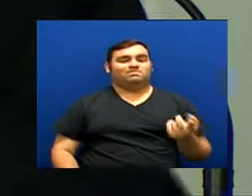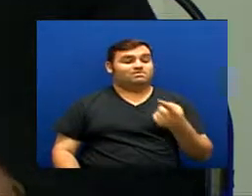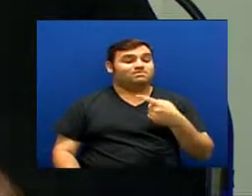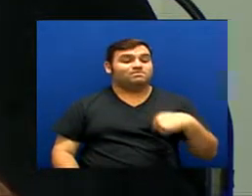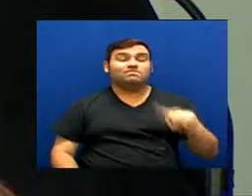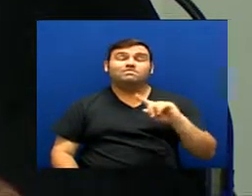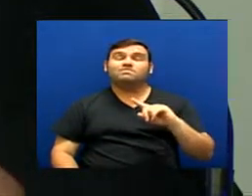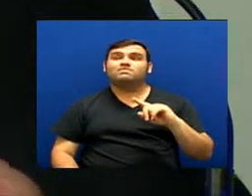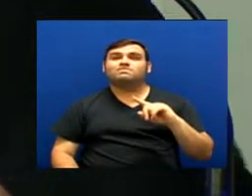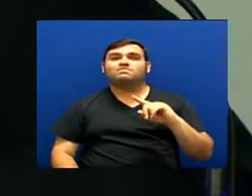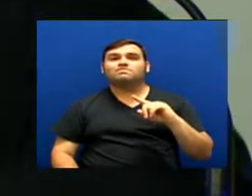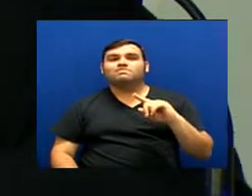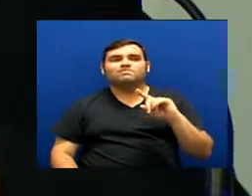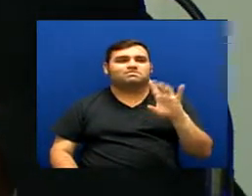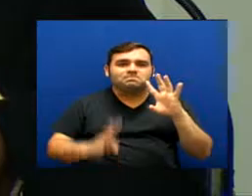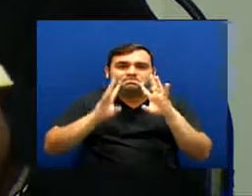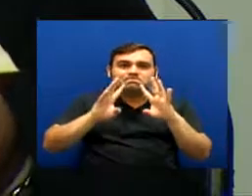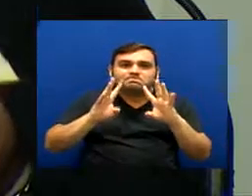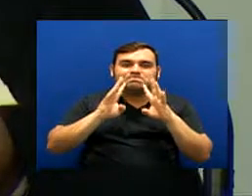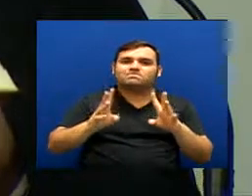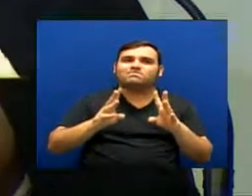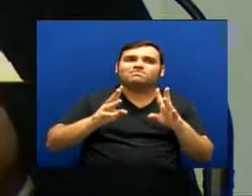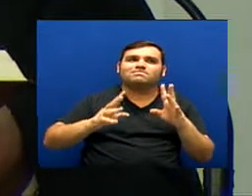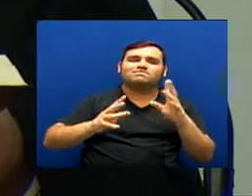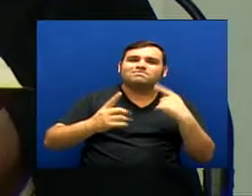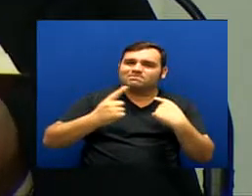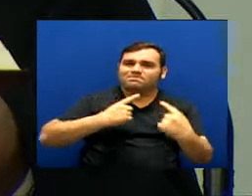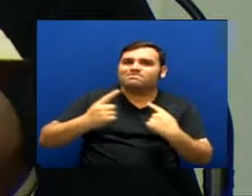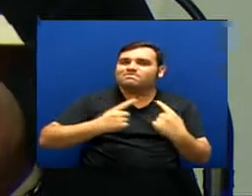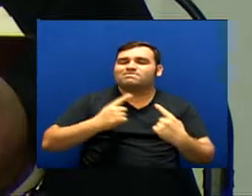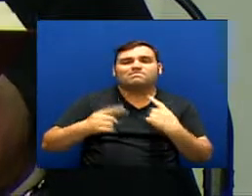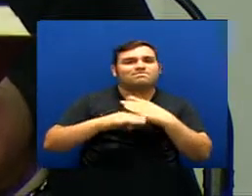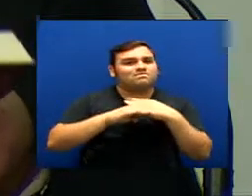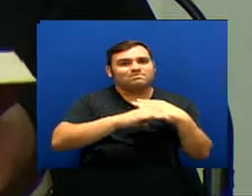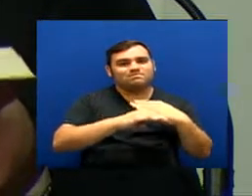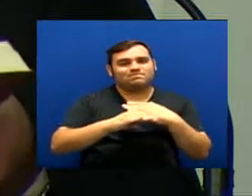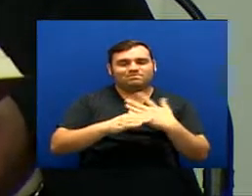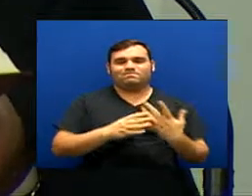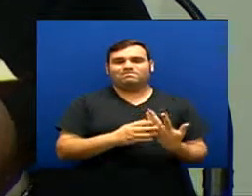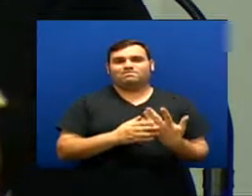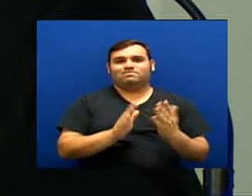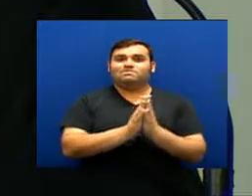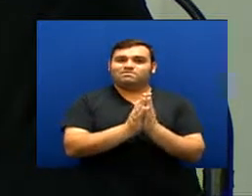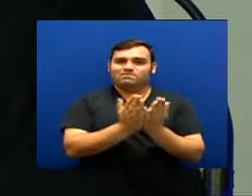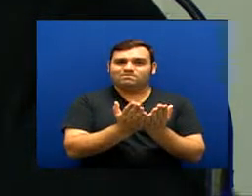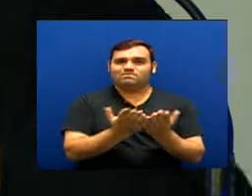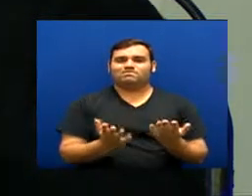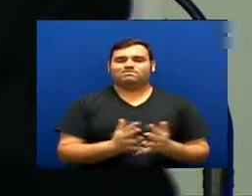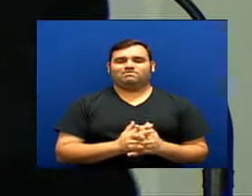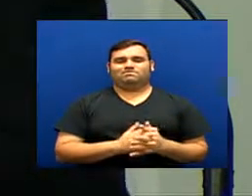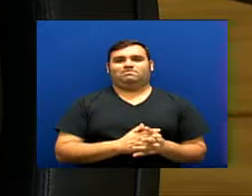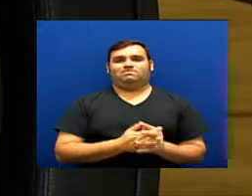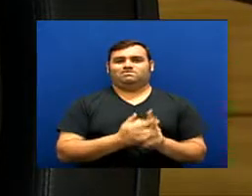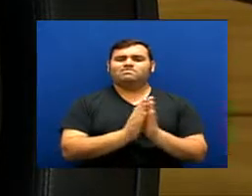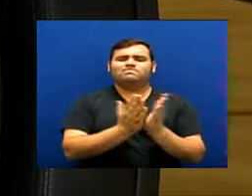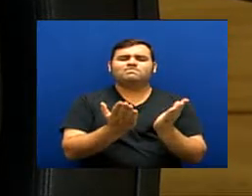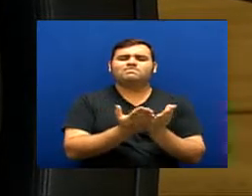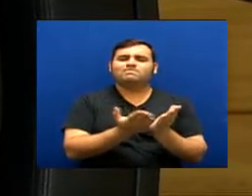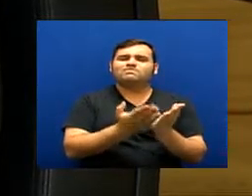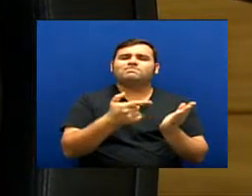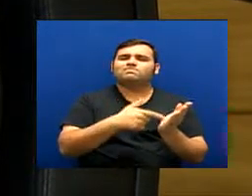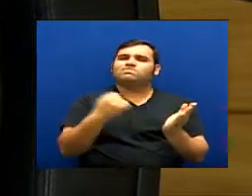Igreja Católica, fazendo aqui um gesto de ecumenismo,